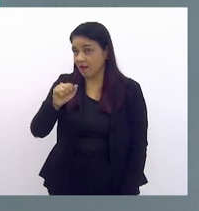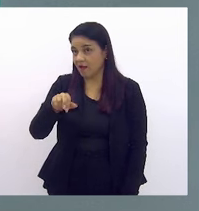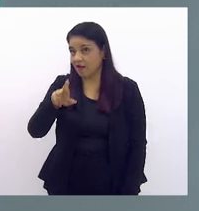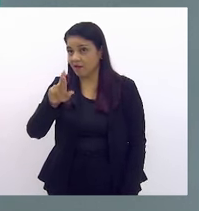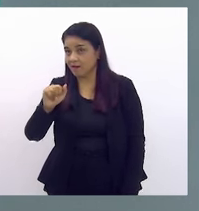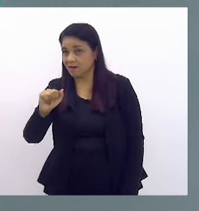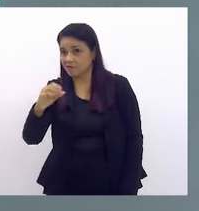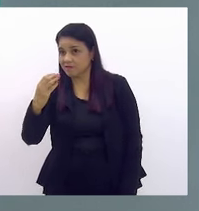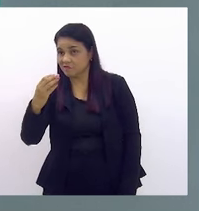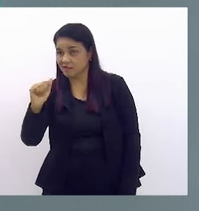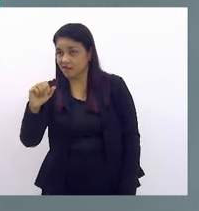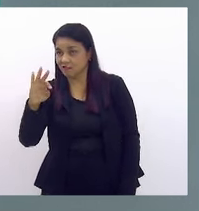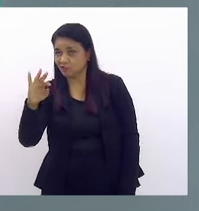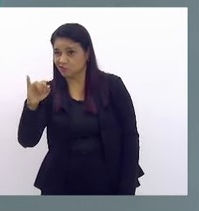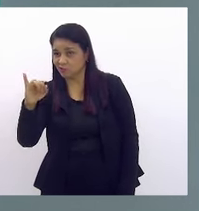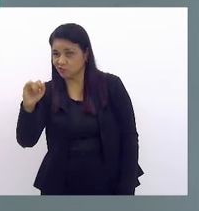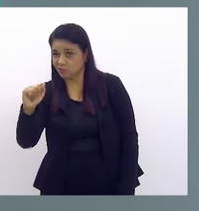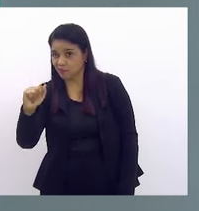pouco acima